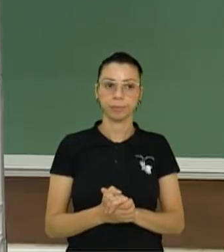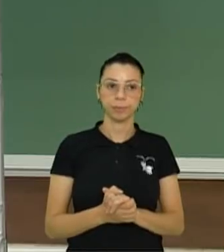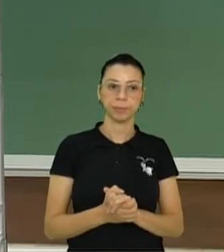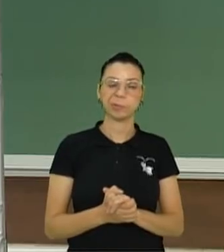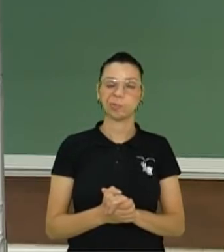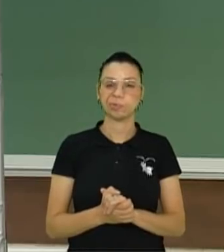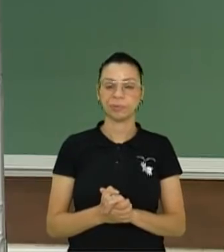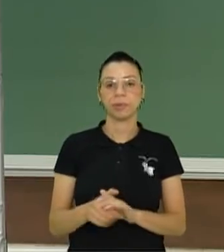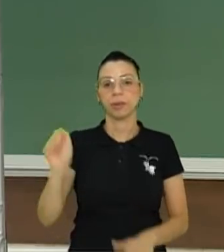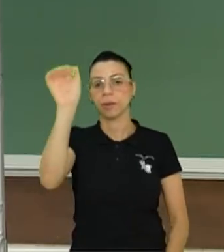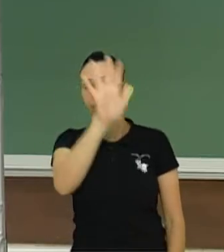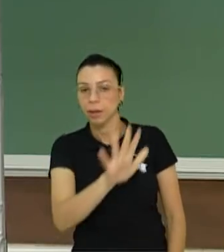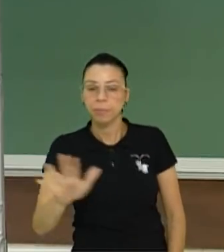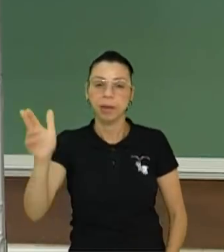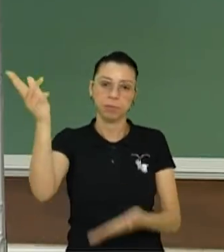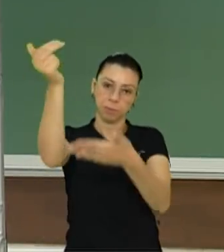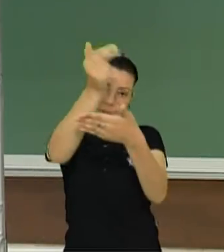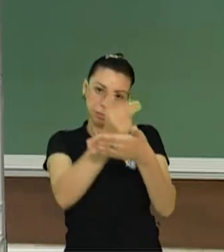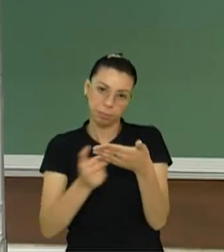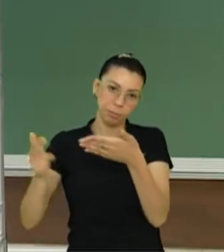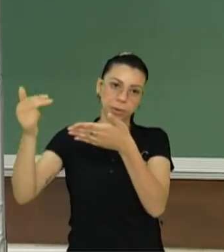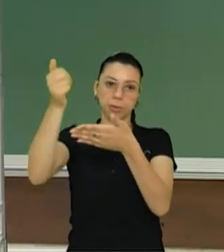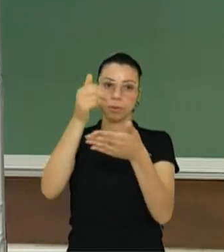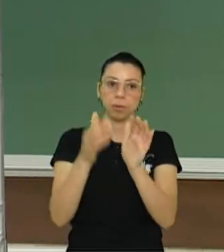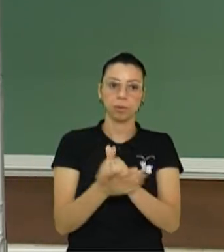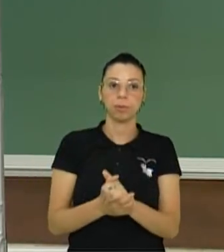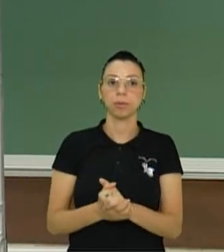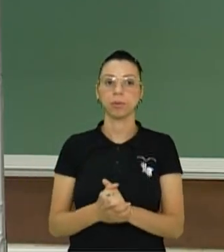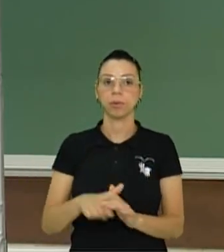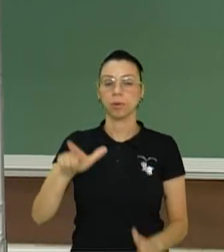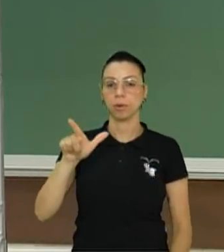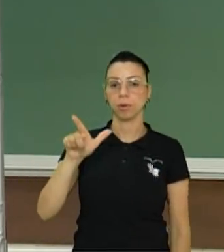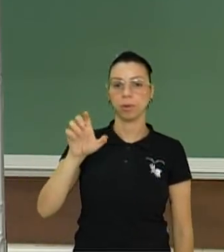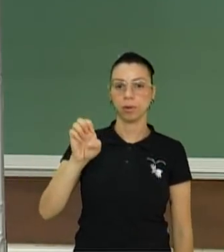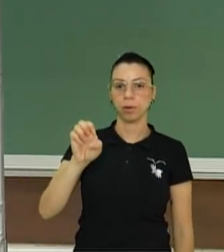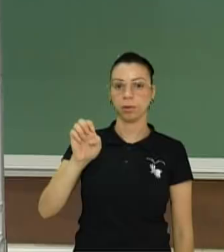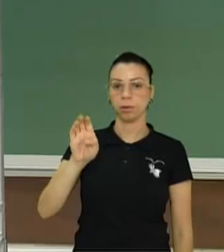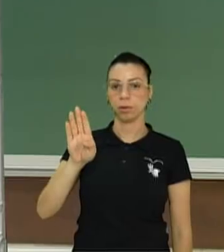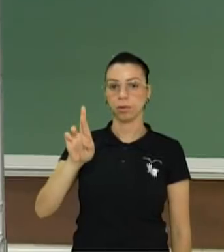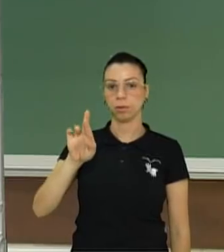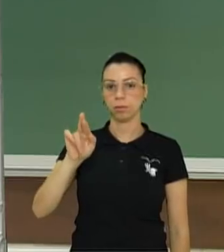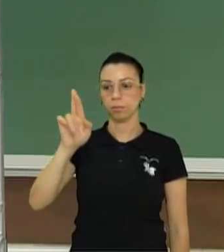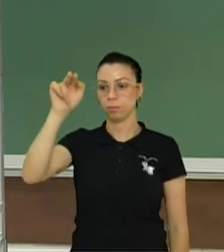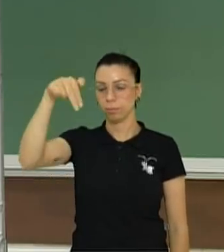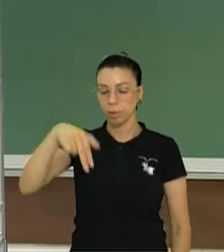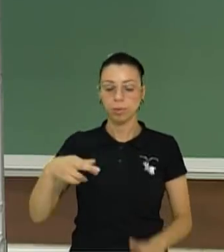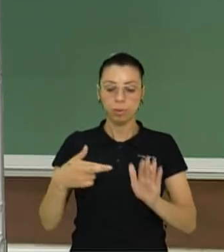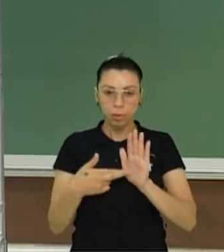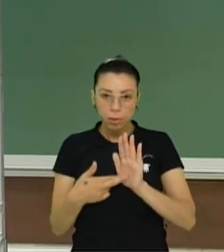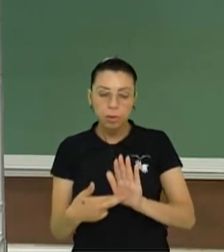imagem é uma pintura de Lebrun, de 1792, representando esse